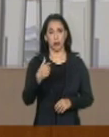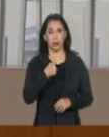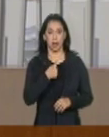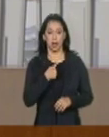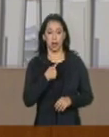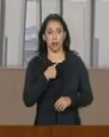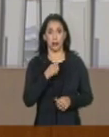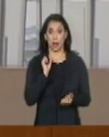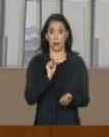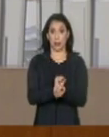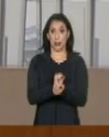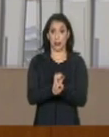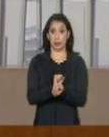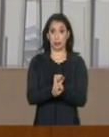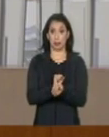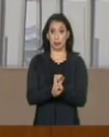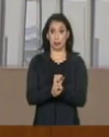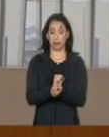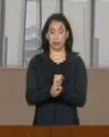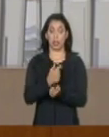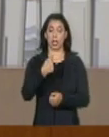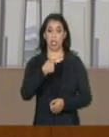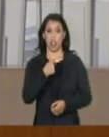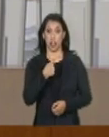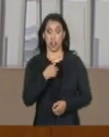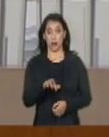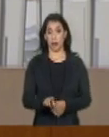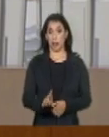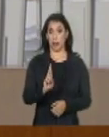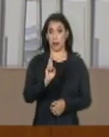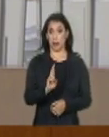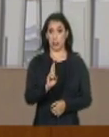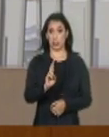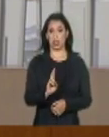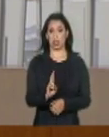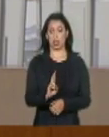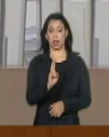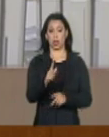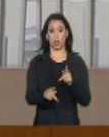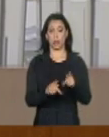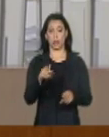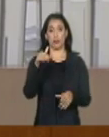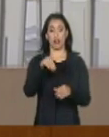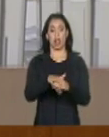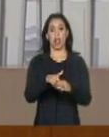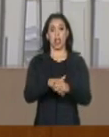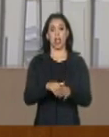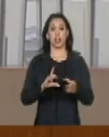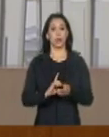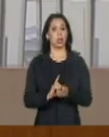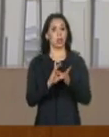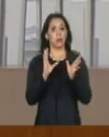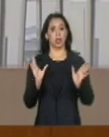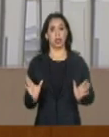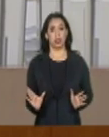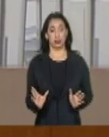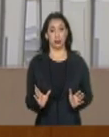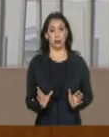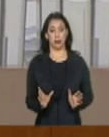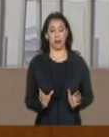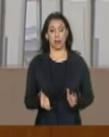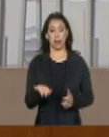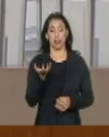trava. Eu, parlamento, representante do povo, eleito democraticamente,